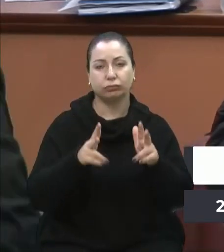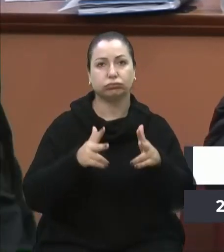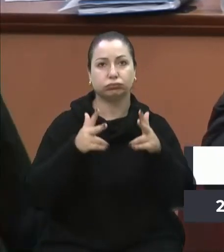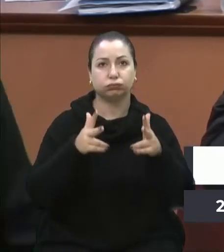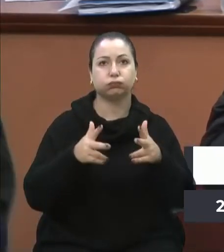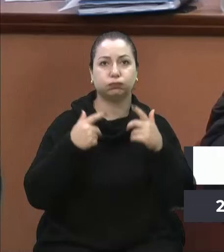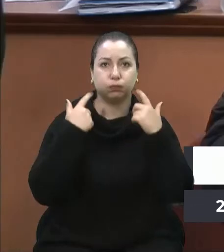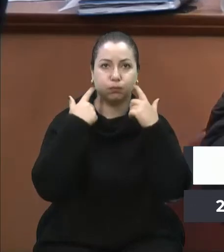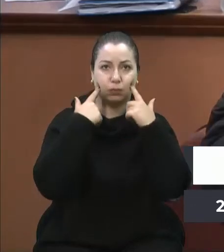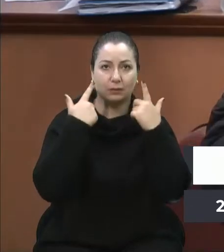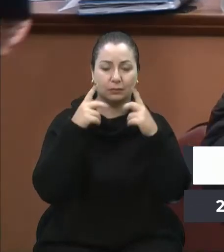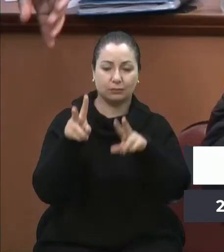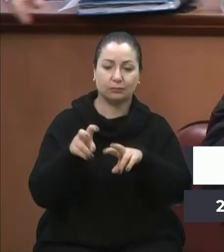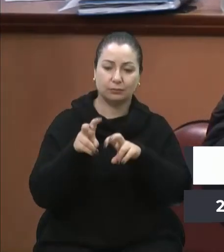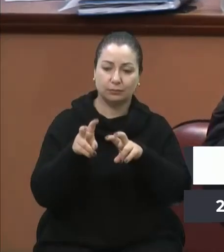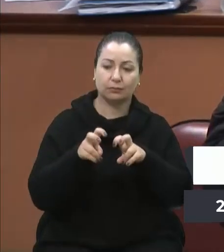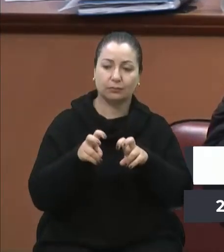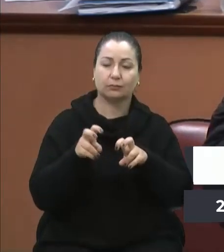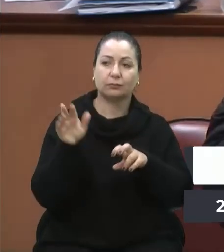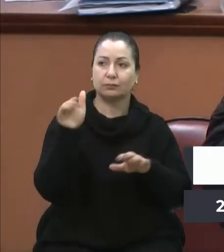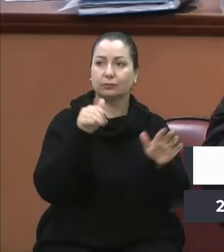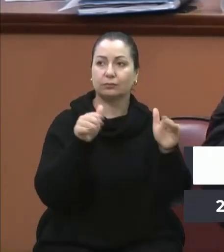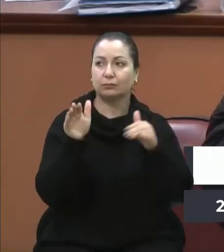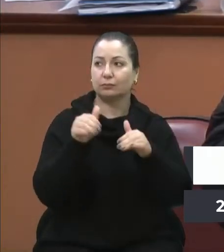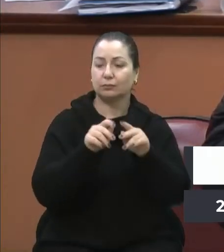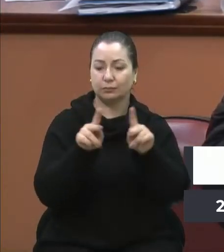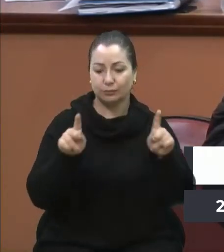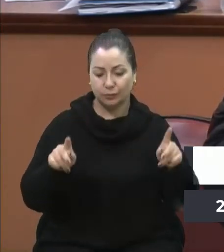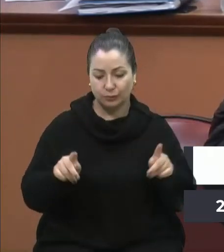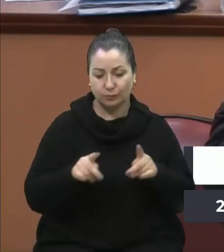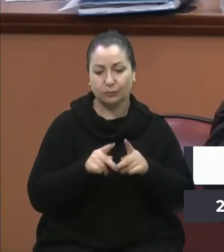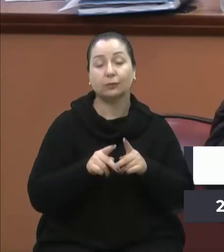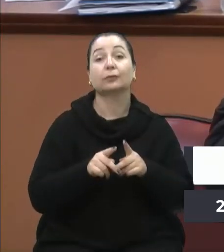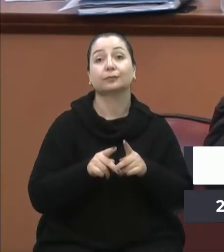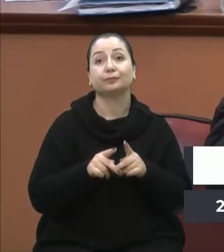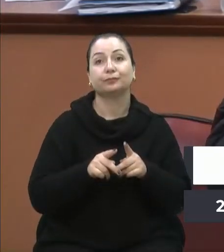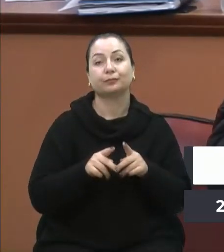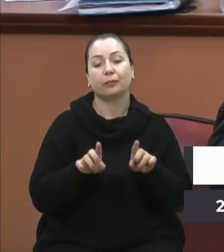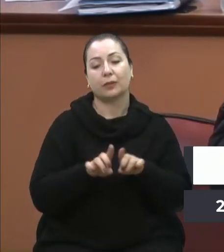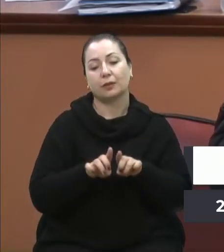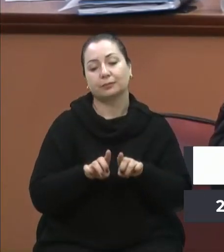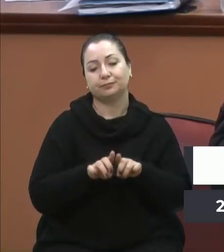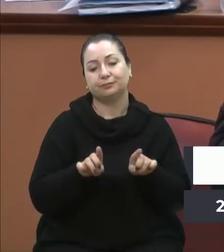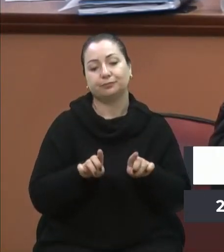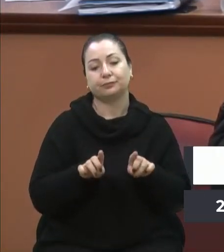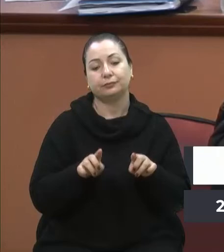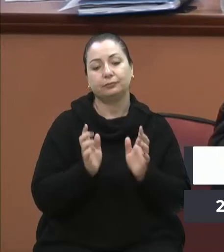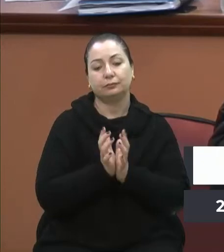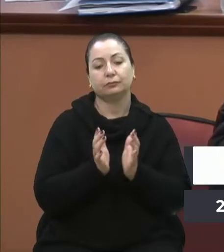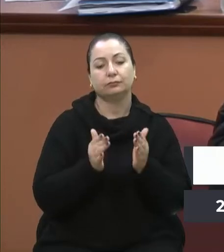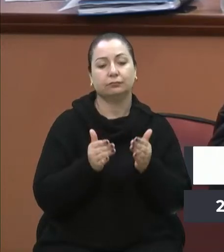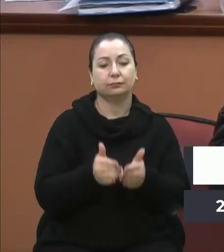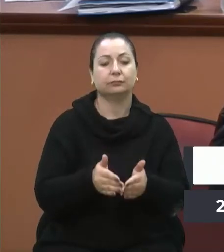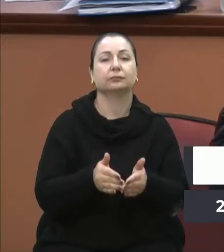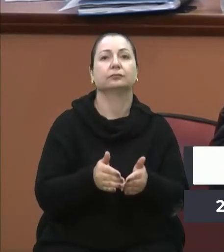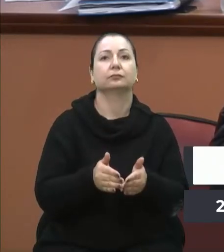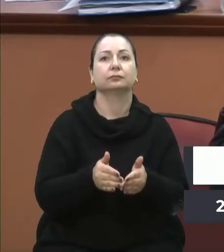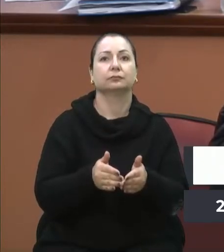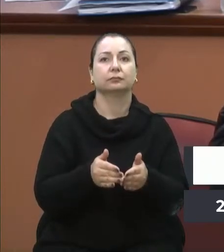público. Cabe salientar ainda que a Comissão de Constituição, Justiça e Legislação manifestou-se seu parecer pela